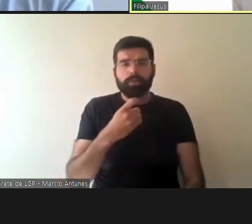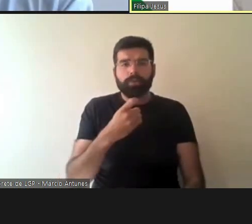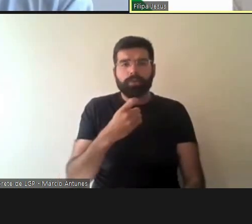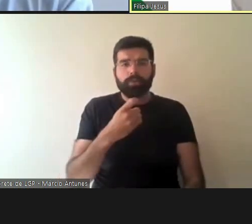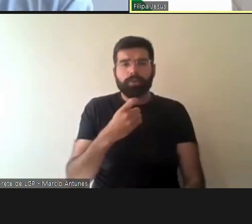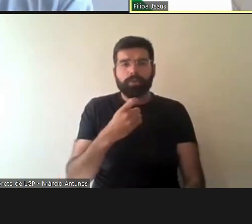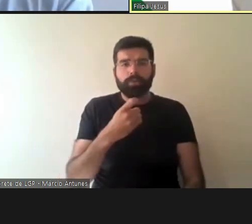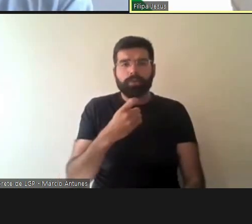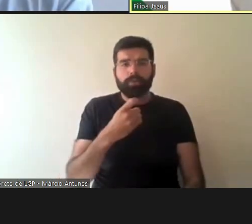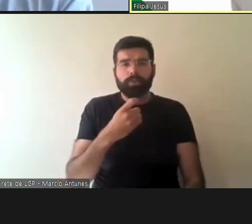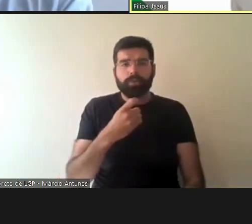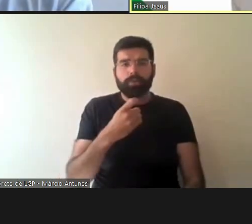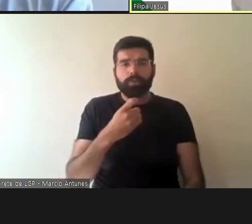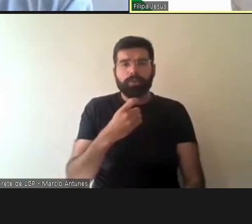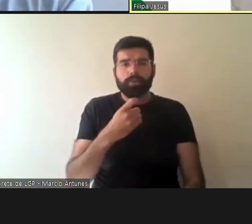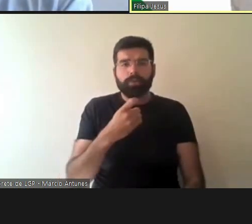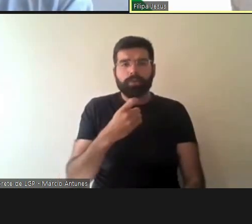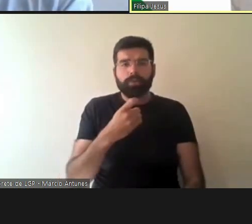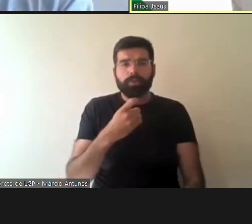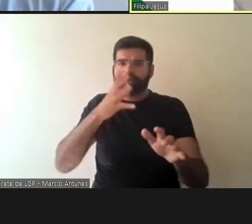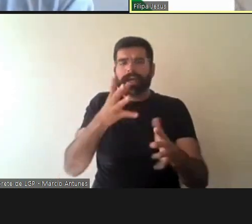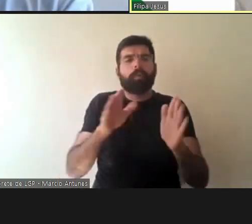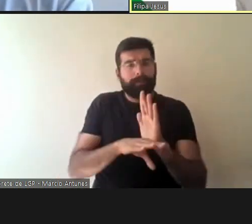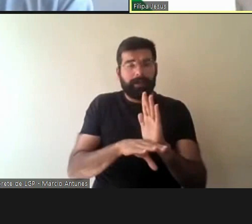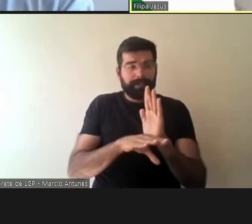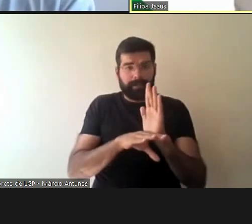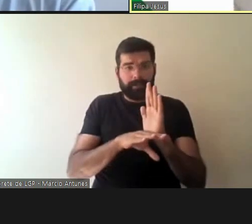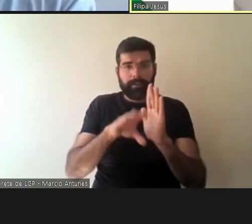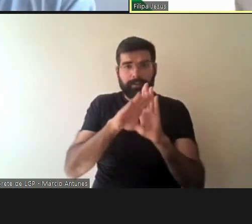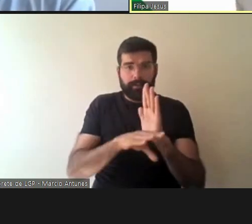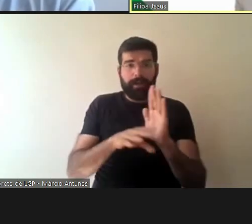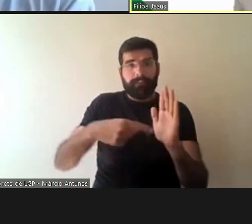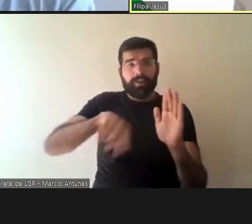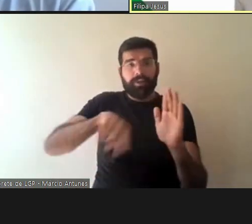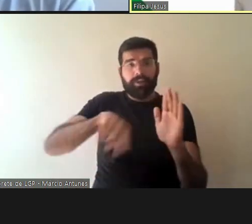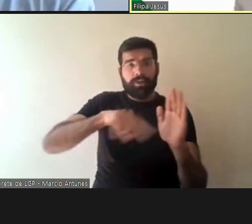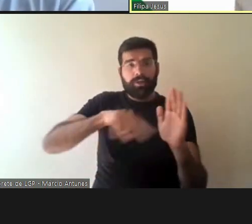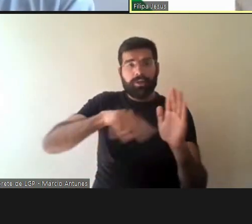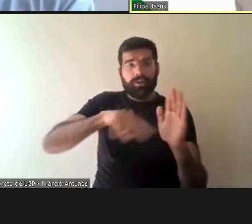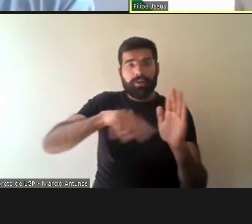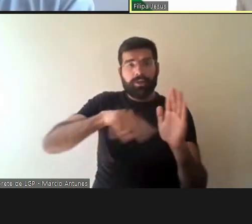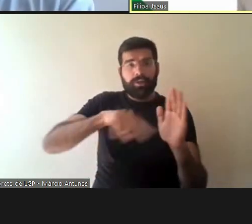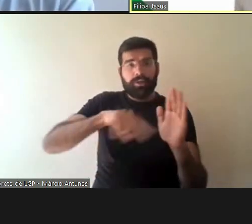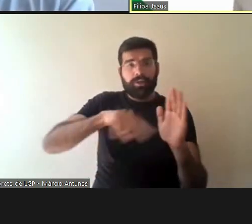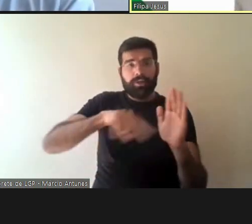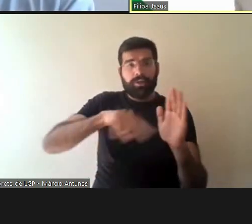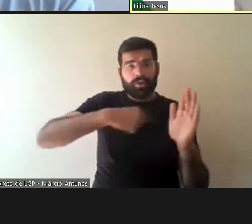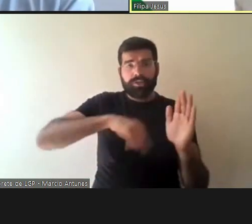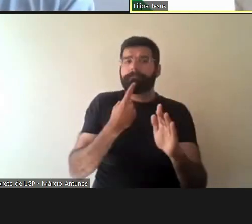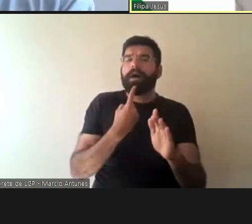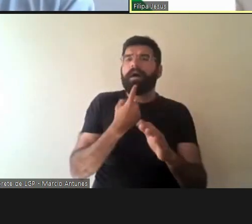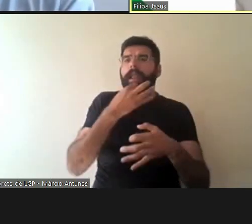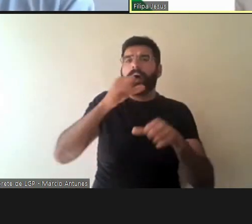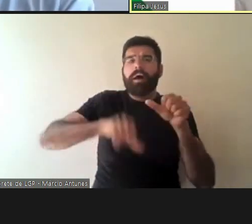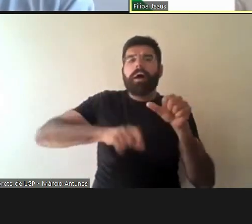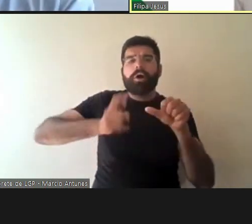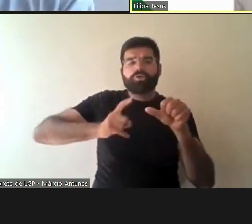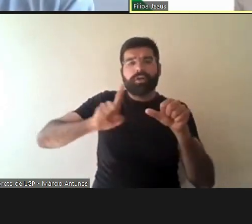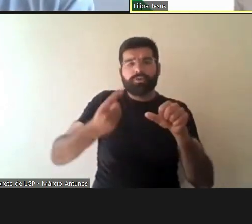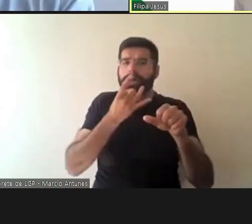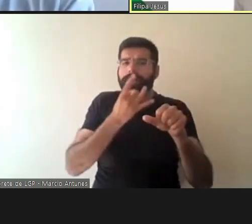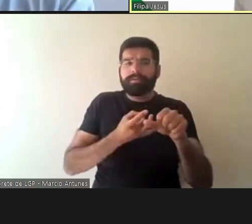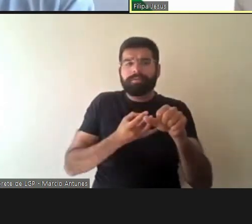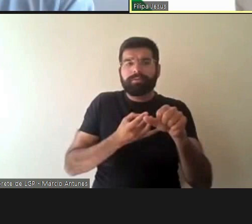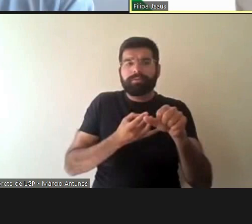só para todos sabermos exatamente de que é que estamos a falar, e depois no final deixava só 2 que eu considero serem os principais desafios